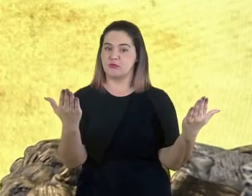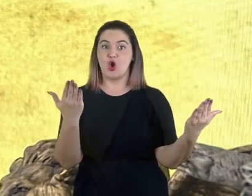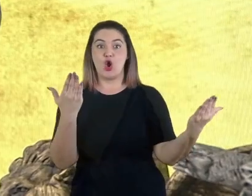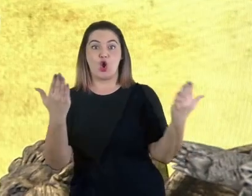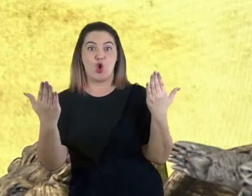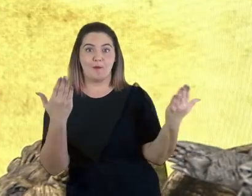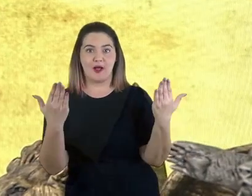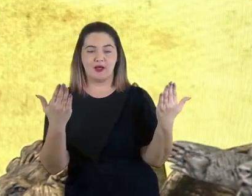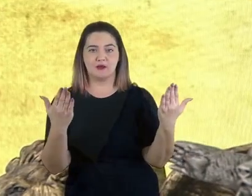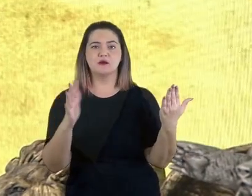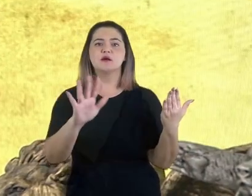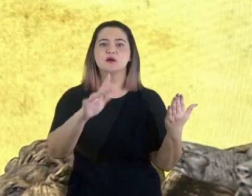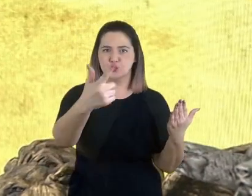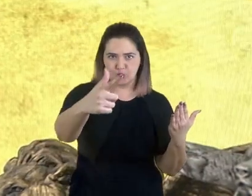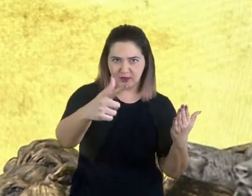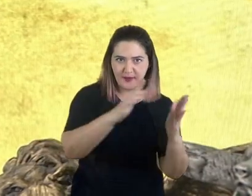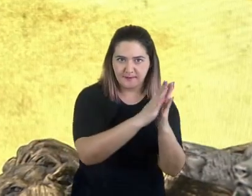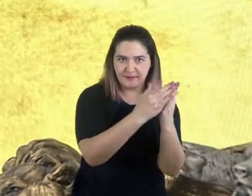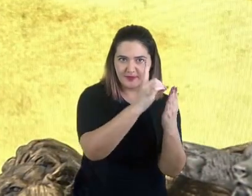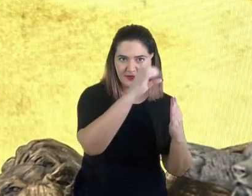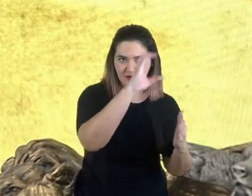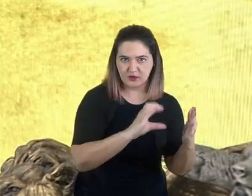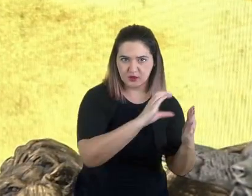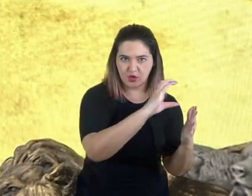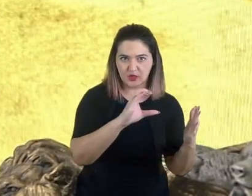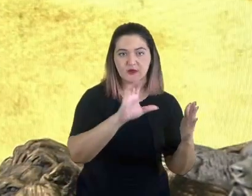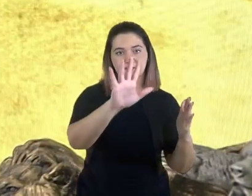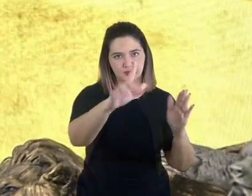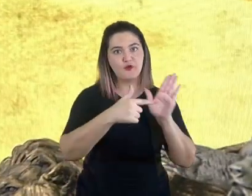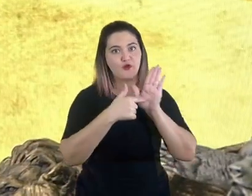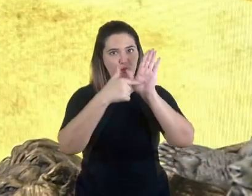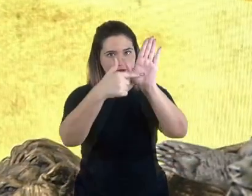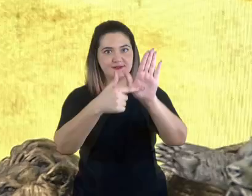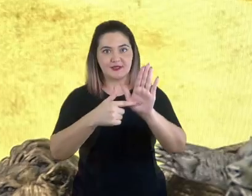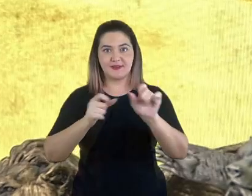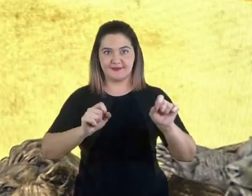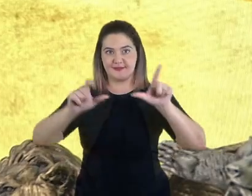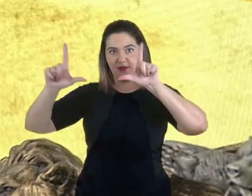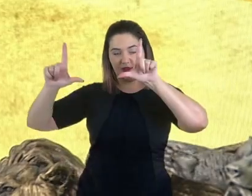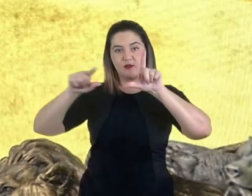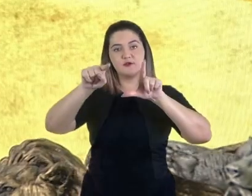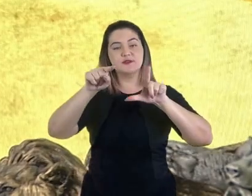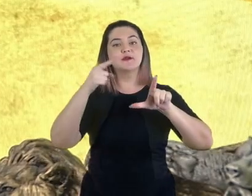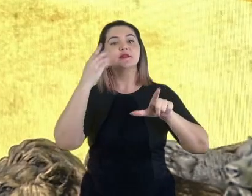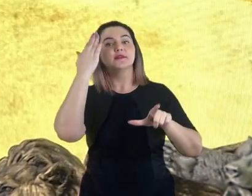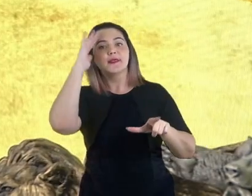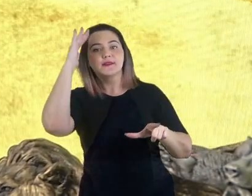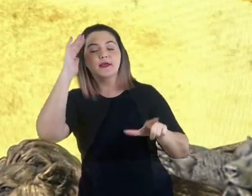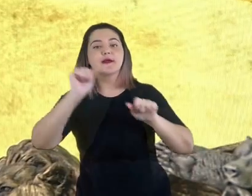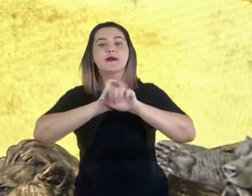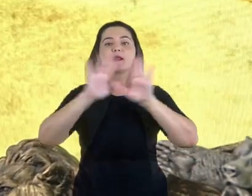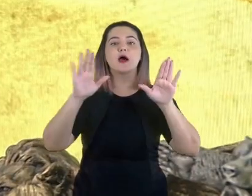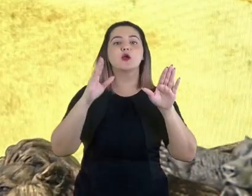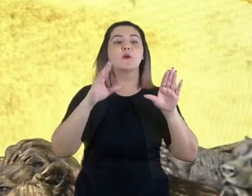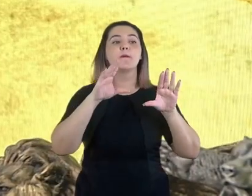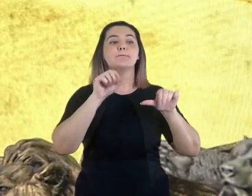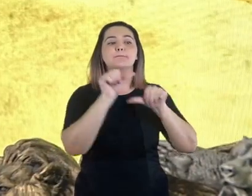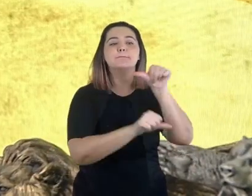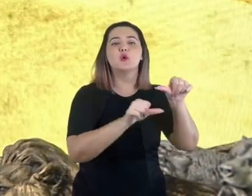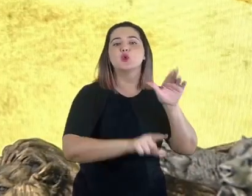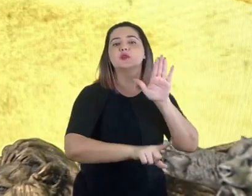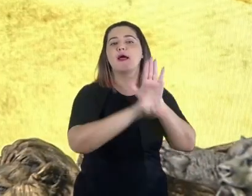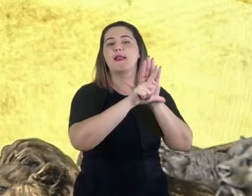se você não tiver um catecismo aí agora, eu vou ajudar você. Eu vou colocar no telão aqui a comparação entre o que está na Bíblia e o que